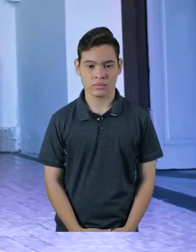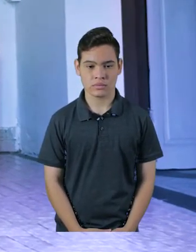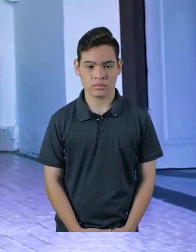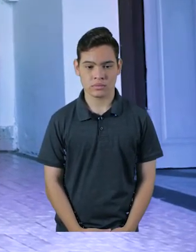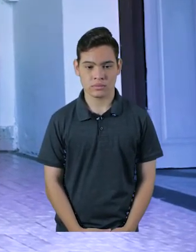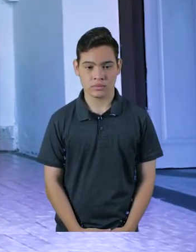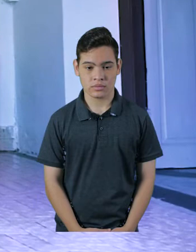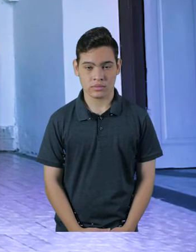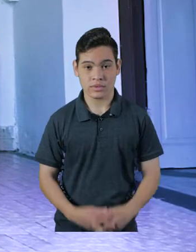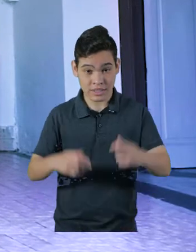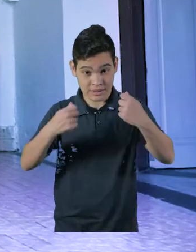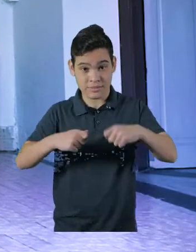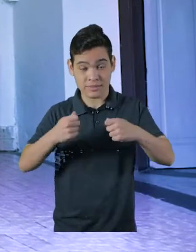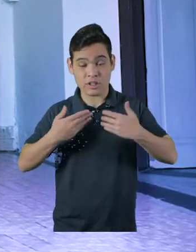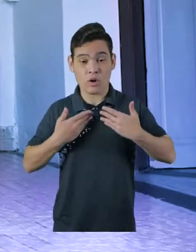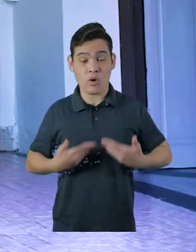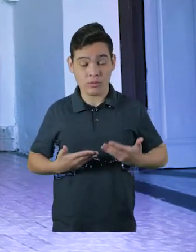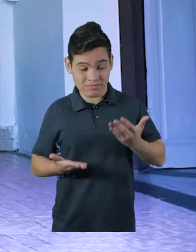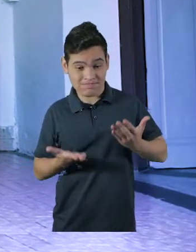equilíbrio.